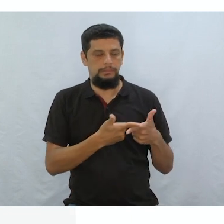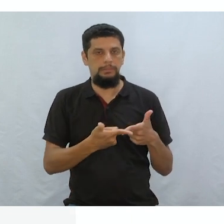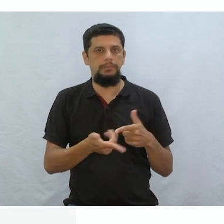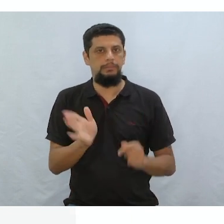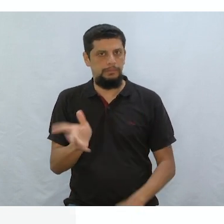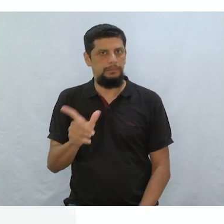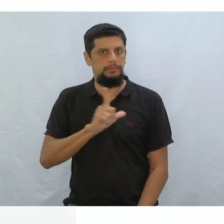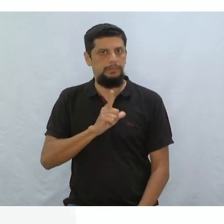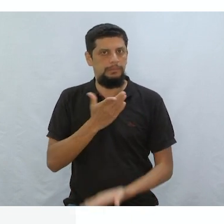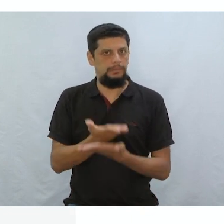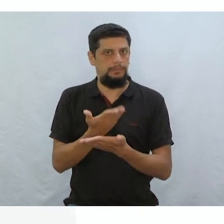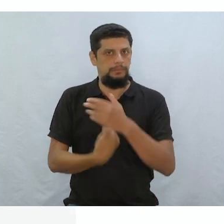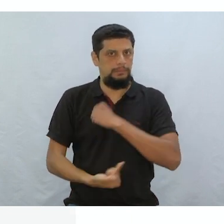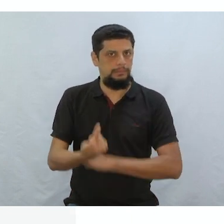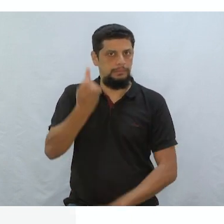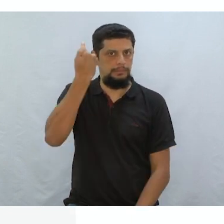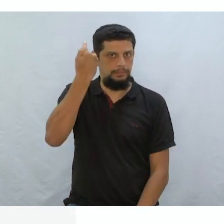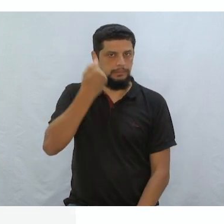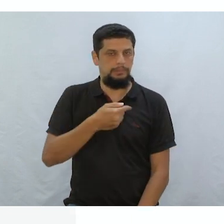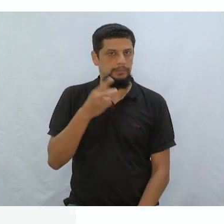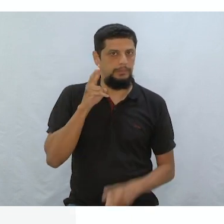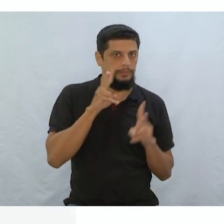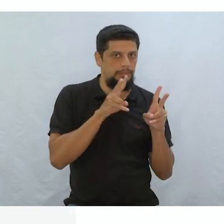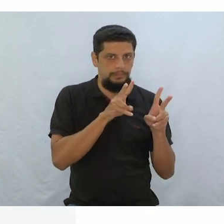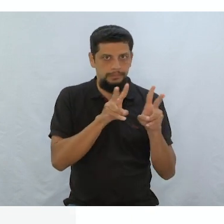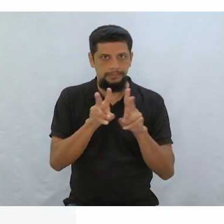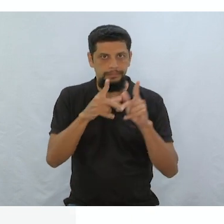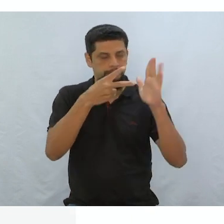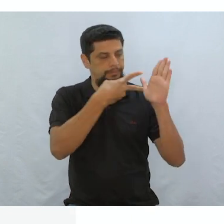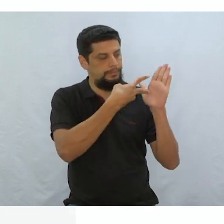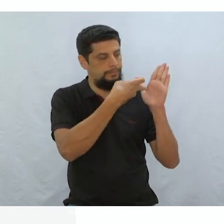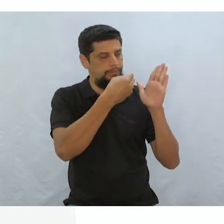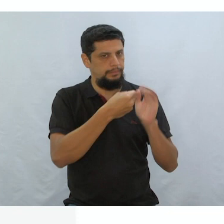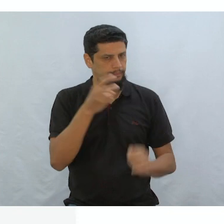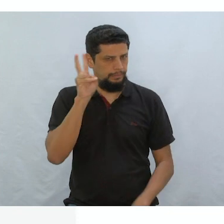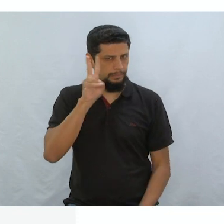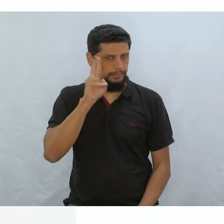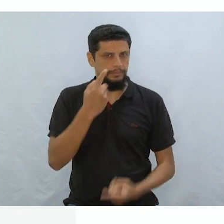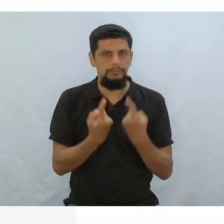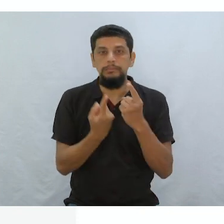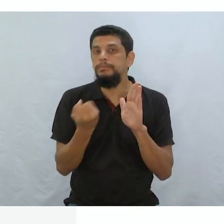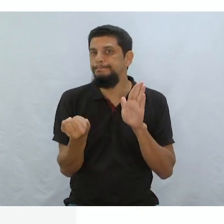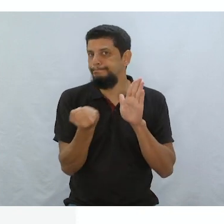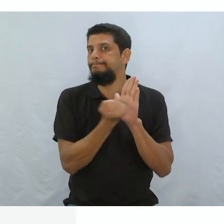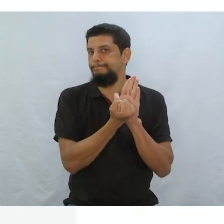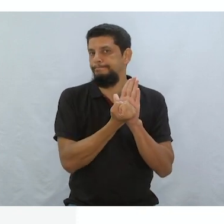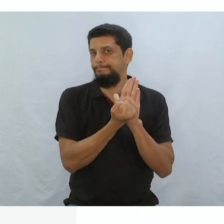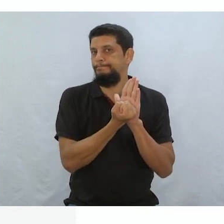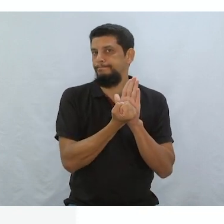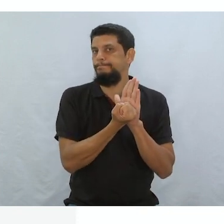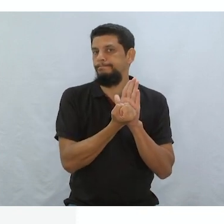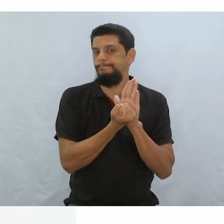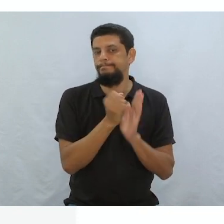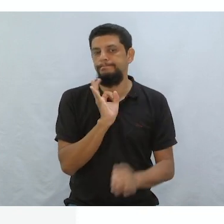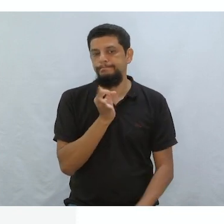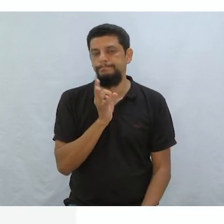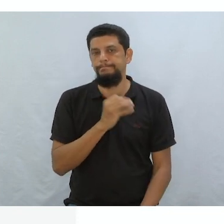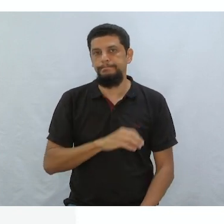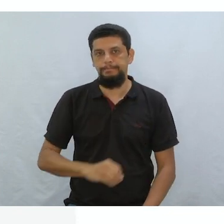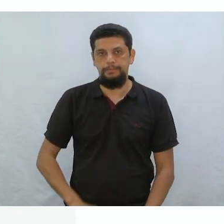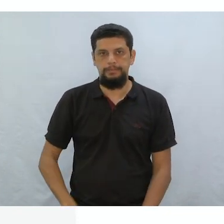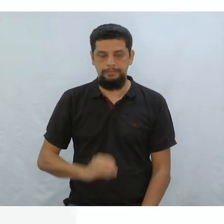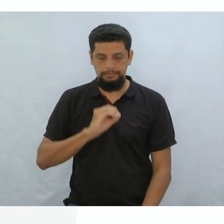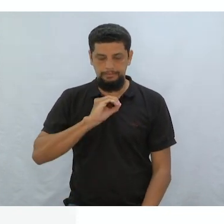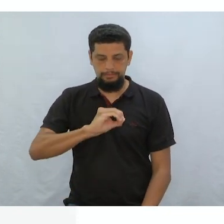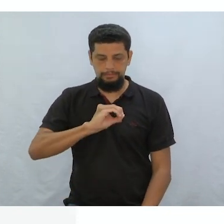tivemos? Acompanhe lá na tela. A divisão, vocês lembram qual é o símbolo? É este símbolo, né? O